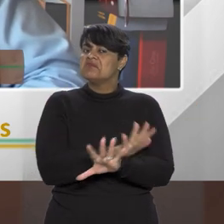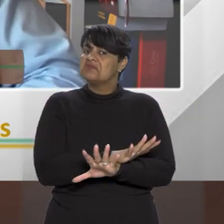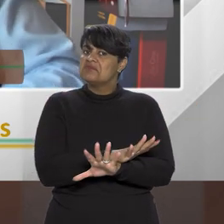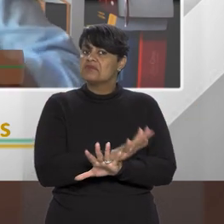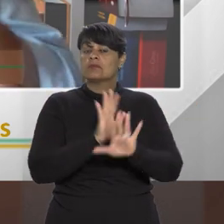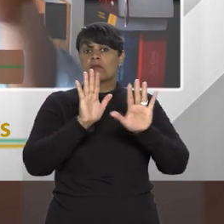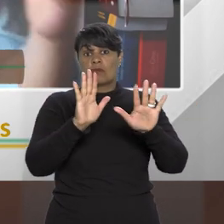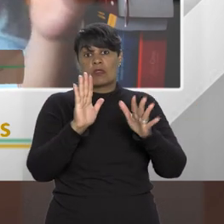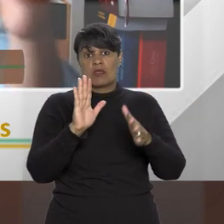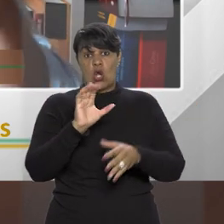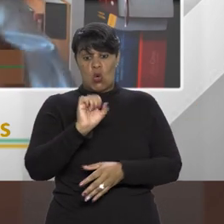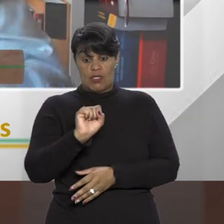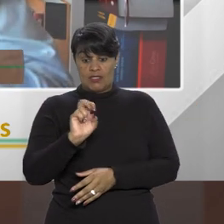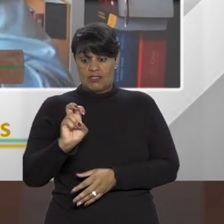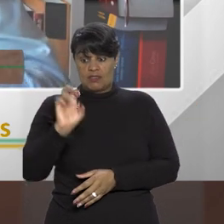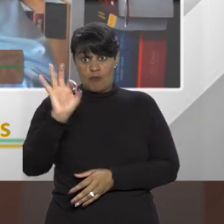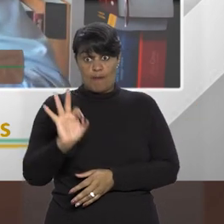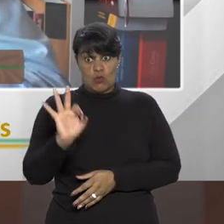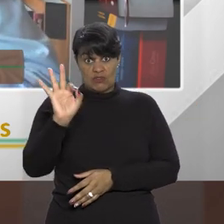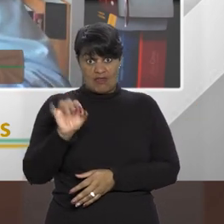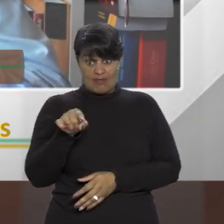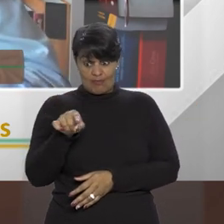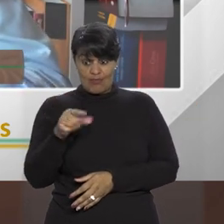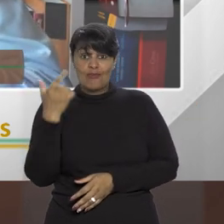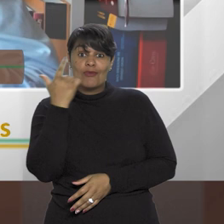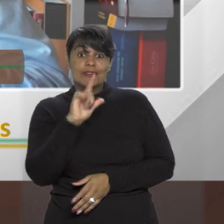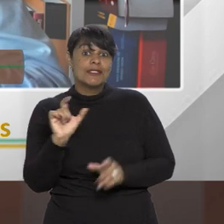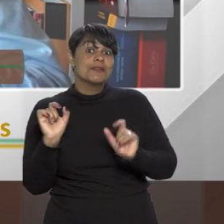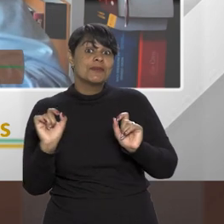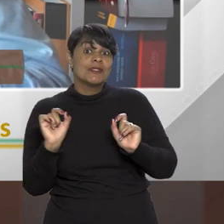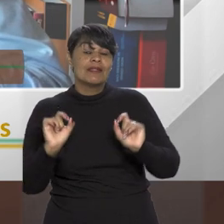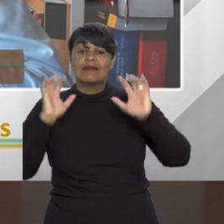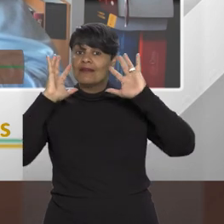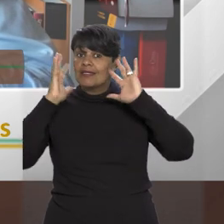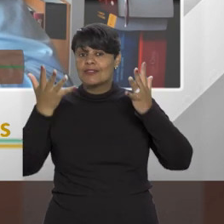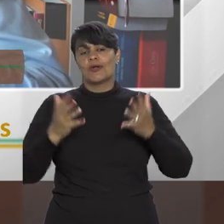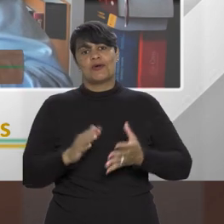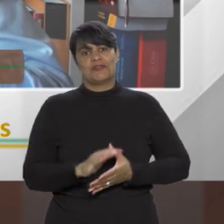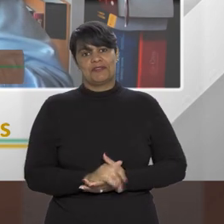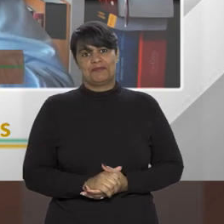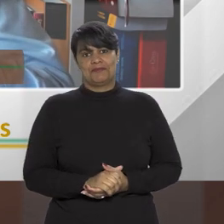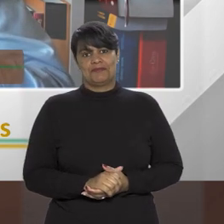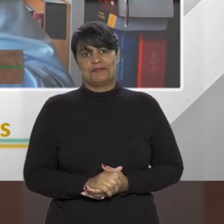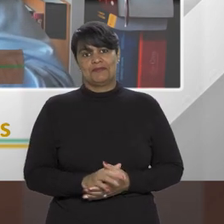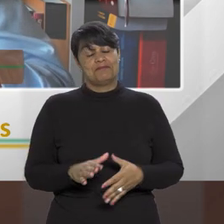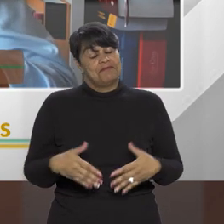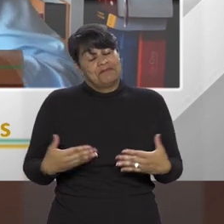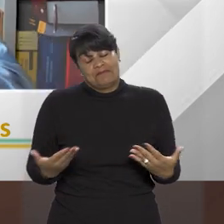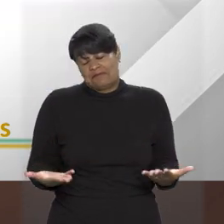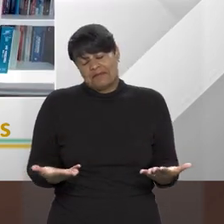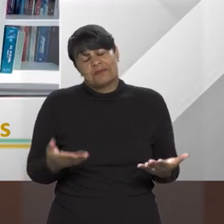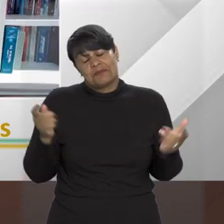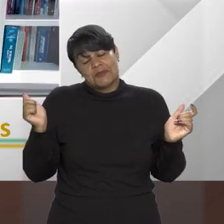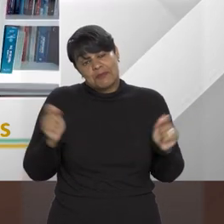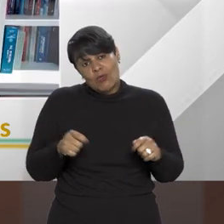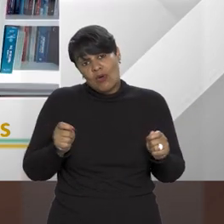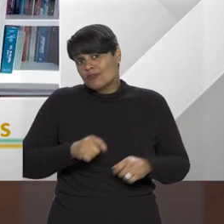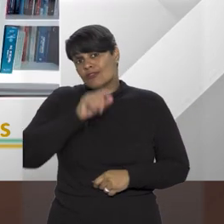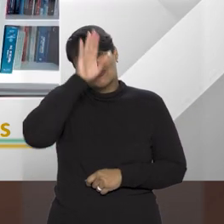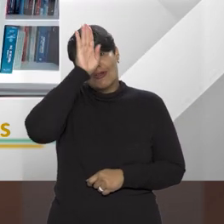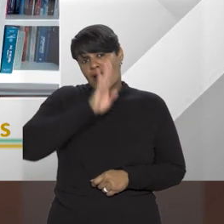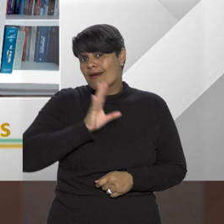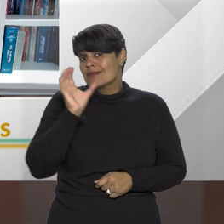Então, é uma forma de você tentar resolver o problema gratuitamente e rapidamente. Eu mesma já consegui resolver.